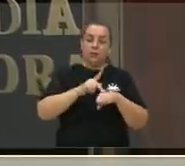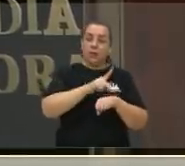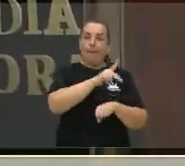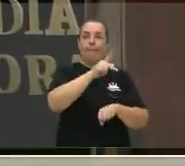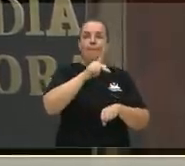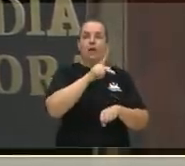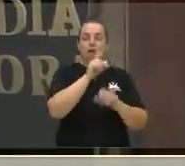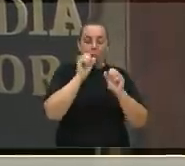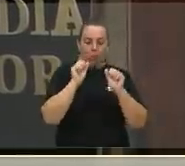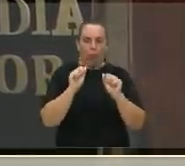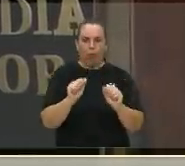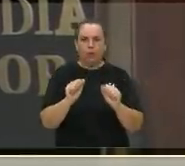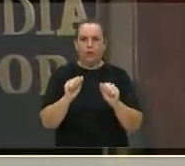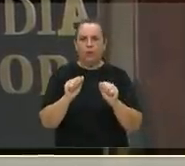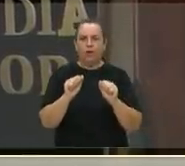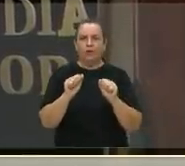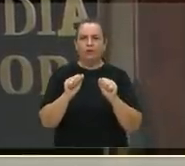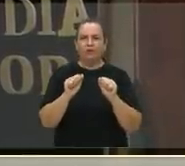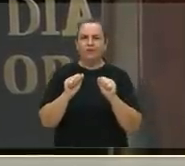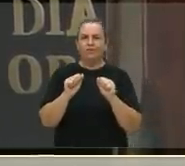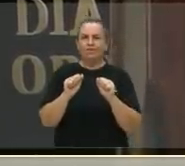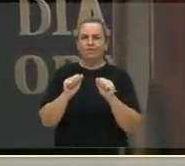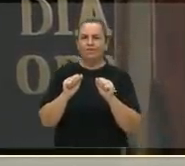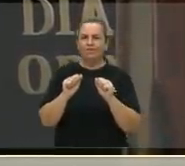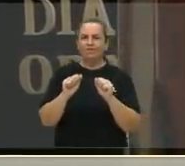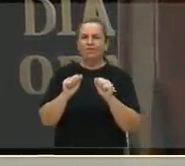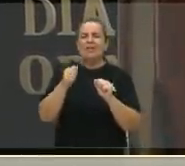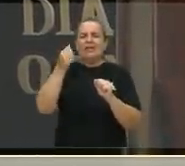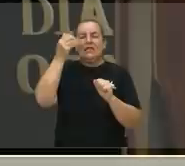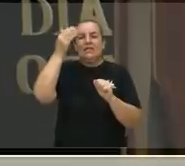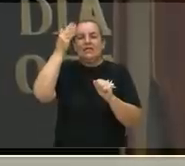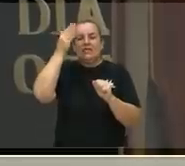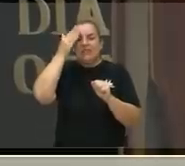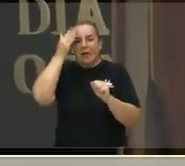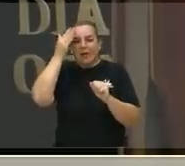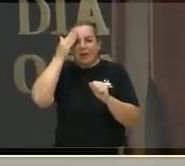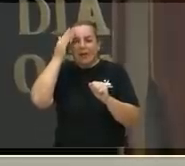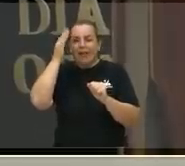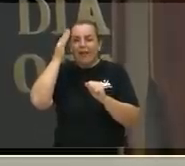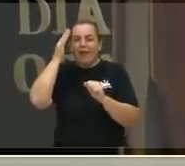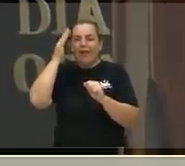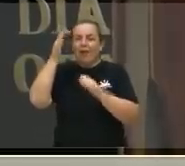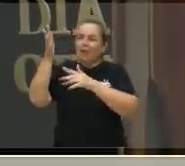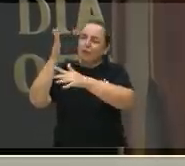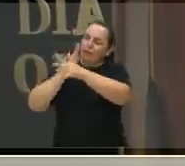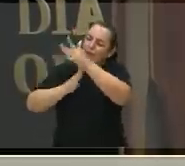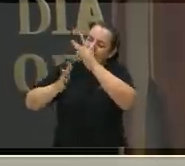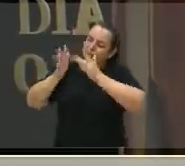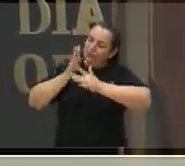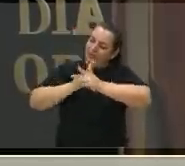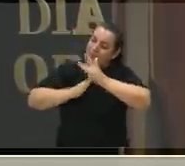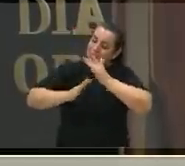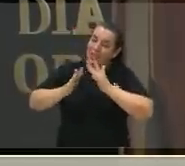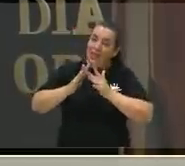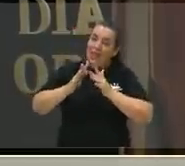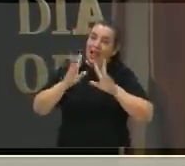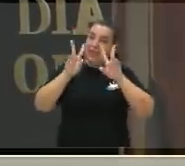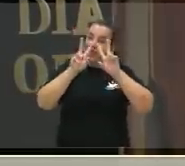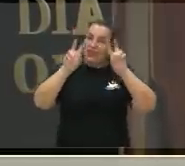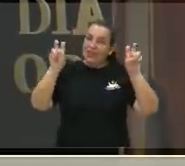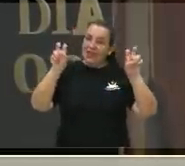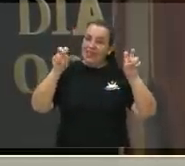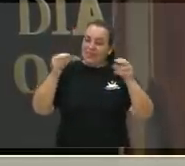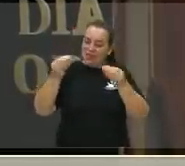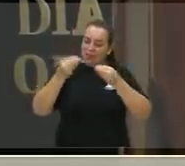poder ouvir aquelas frases que me garantem o céu